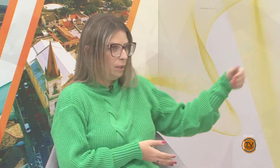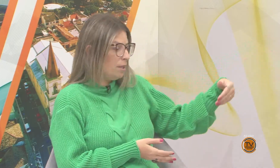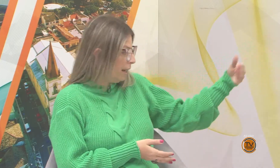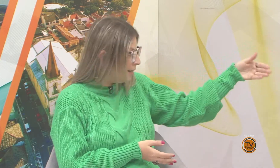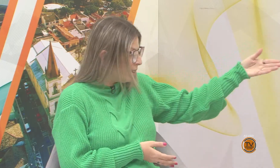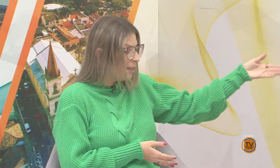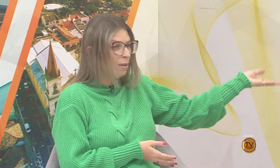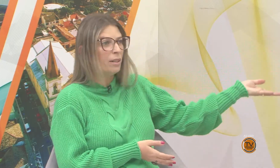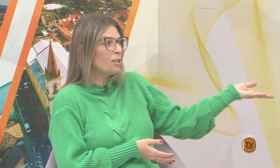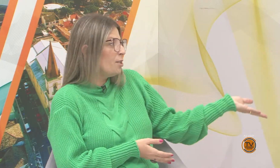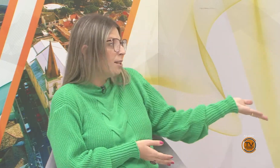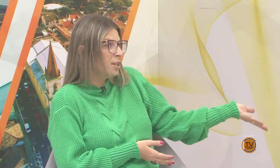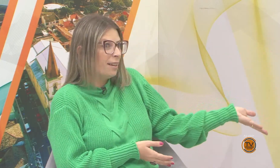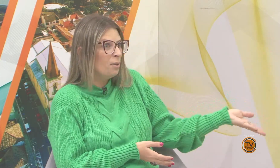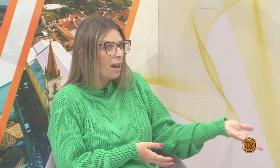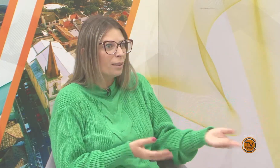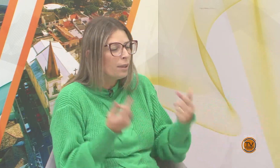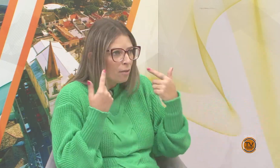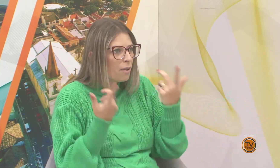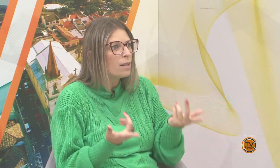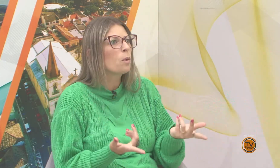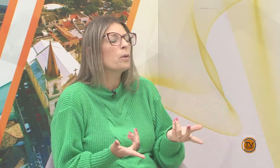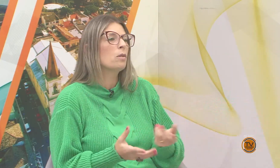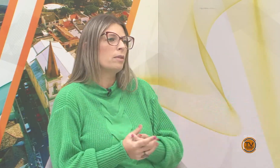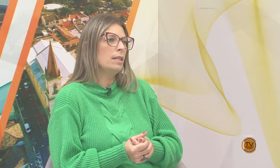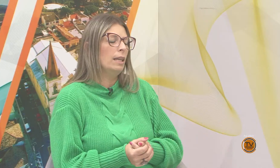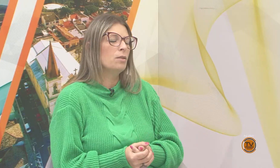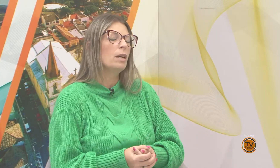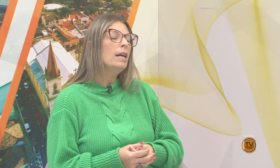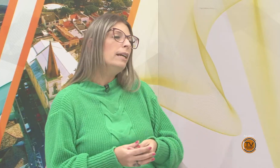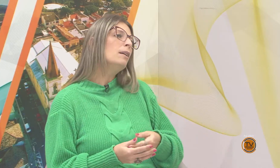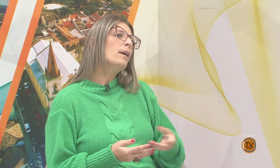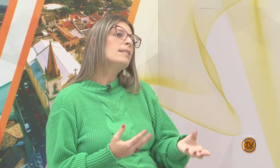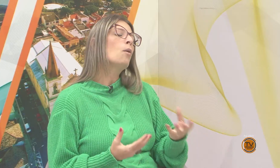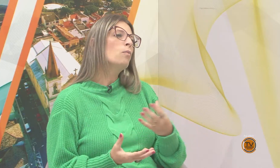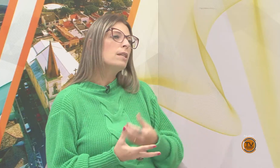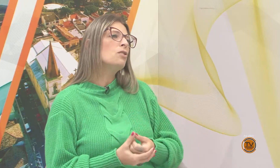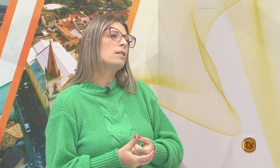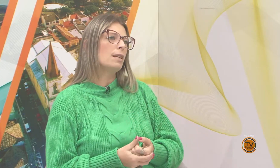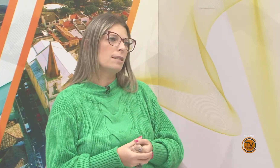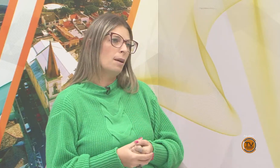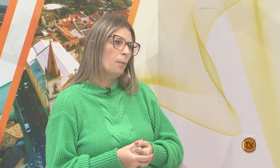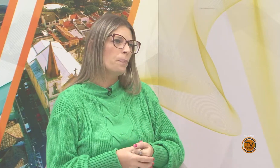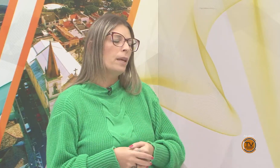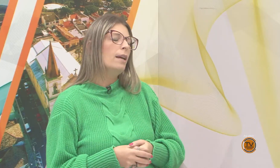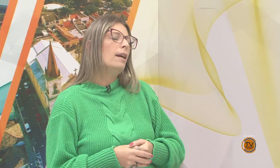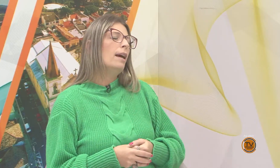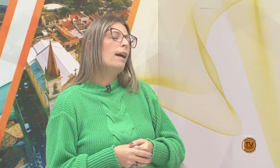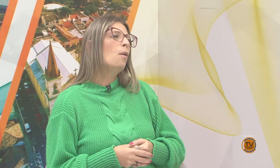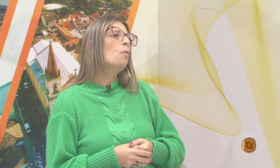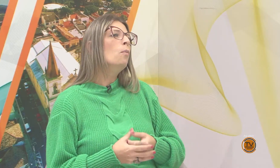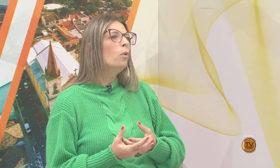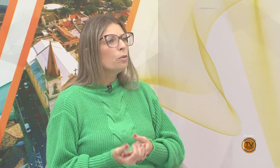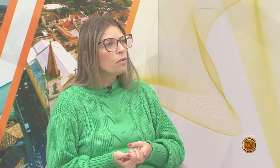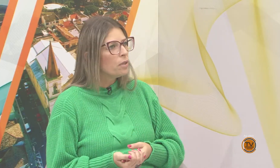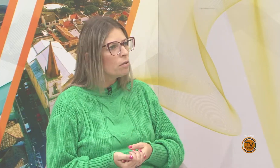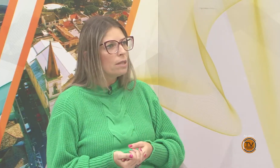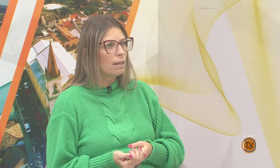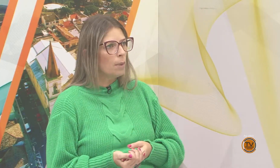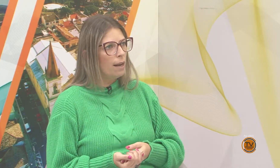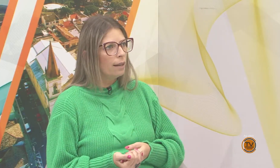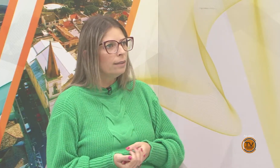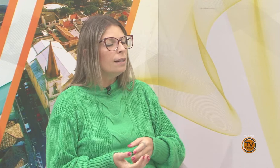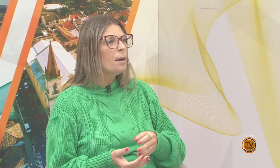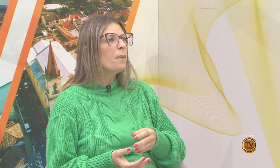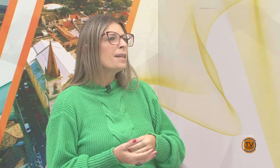lado? Eu ainda estava ali, eu falei, gente, a lixeira aqui do lado, o que faz uma pessoa fazer isso? Então, essa conscientização é algo muito difícil de